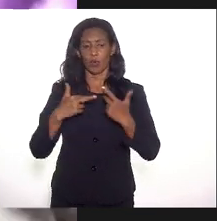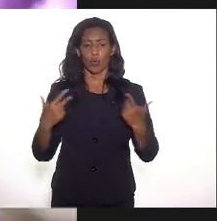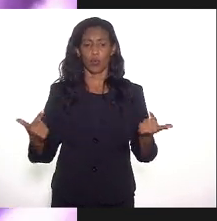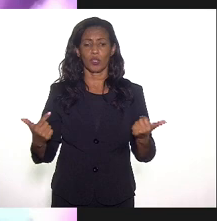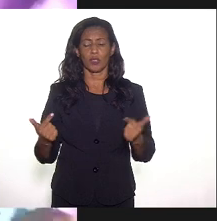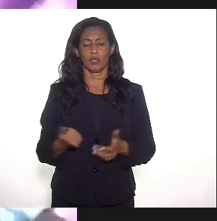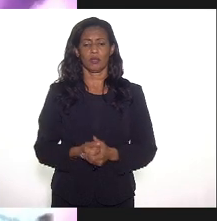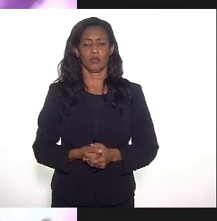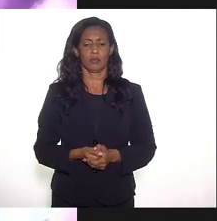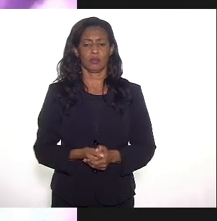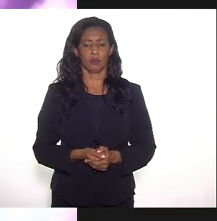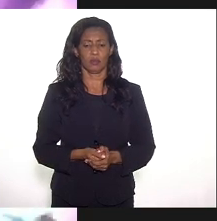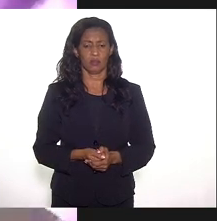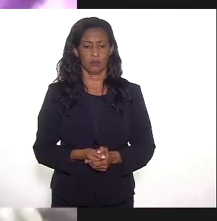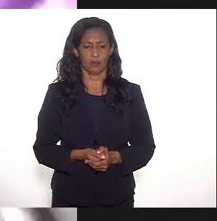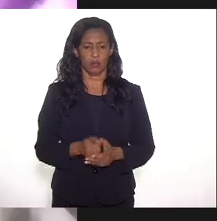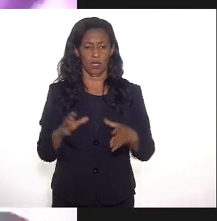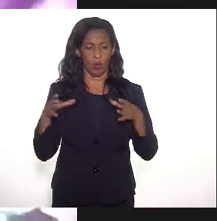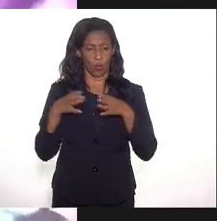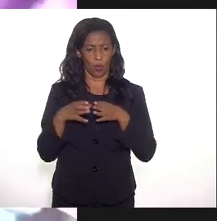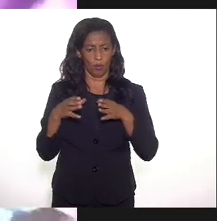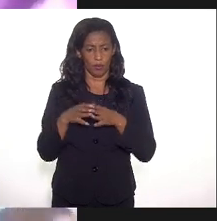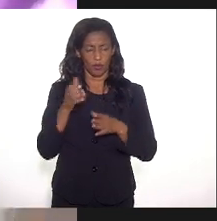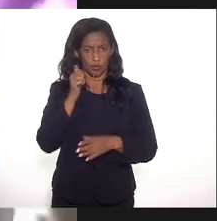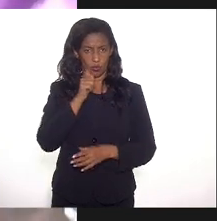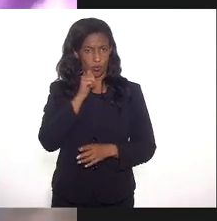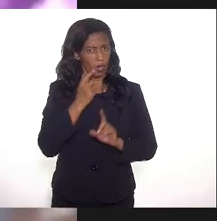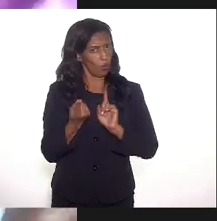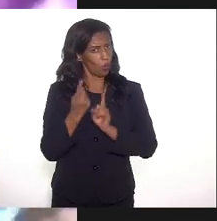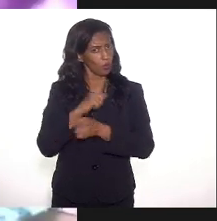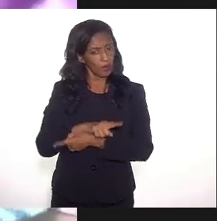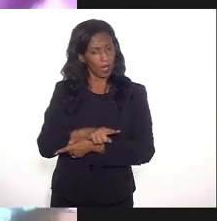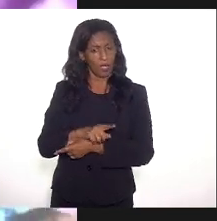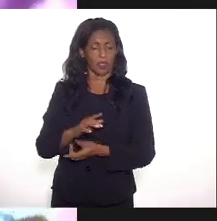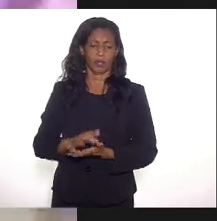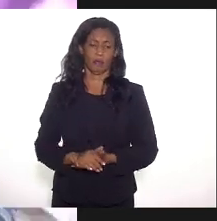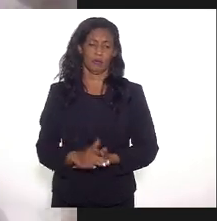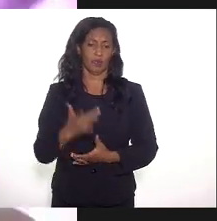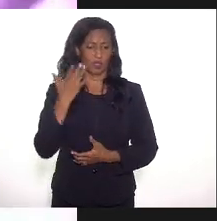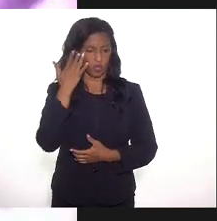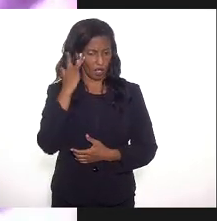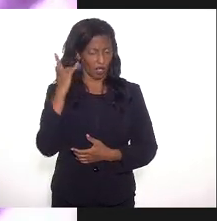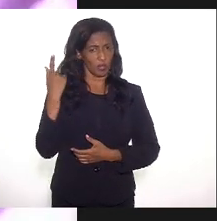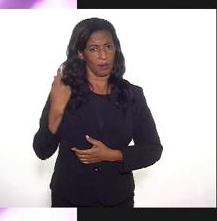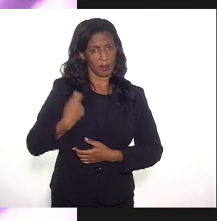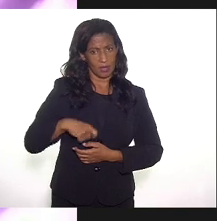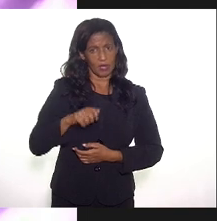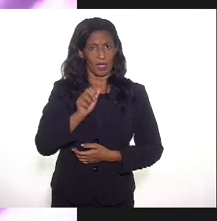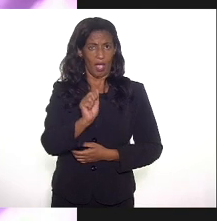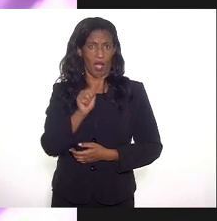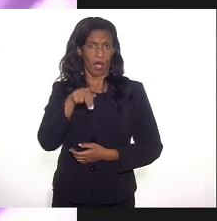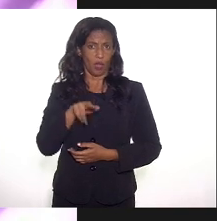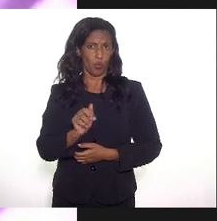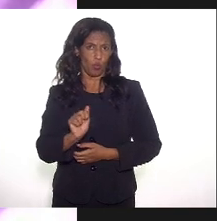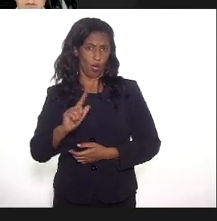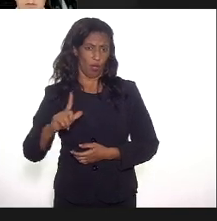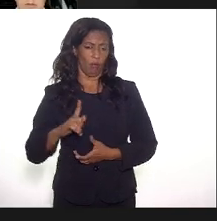a anuidade. E a Comissão de Mulheres ela é contrária, porque a gente acha que tem que ser anual esse prêmio.